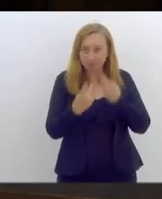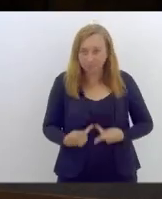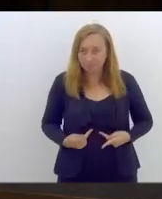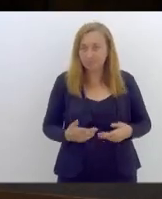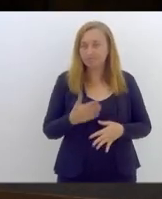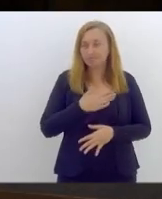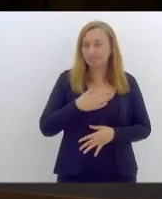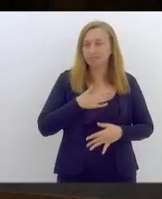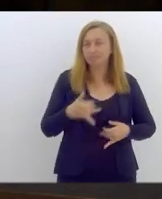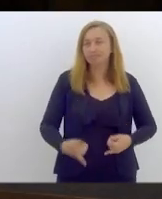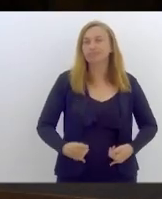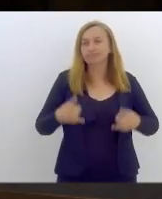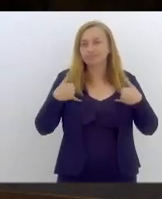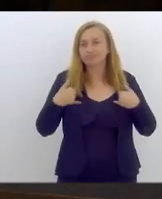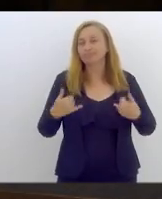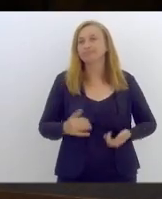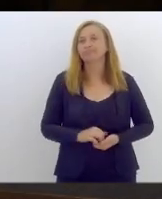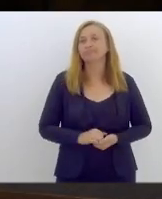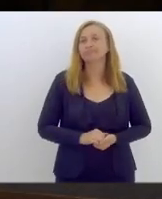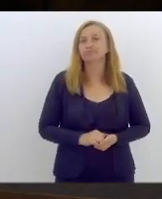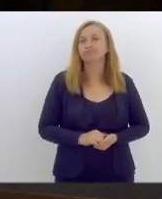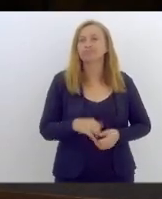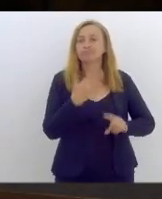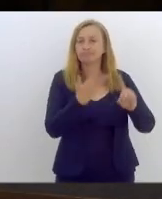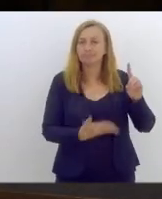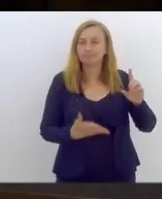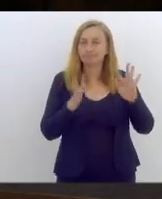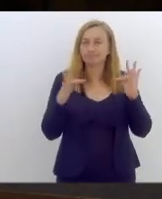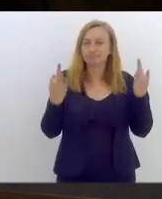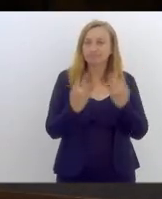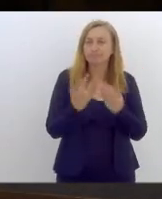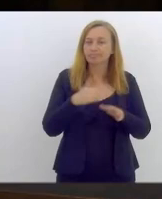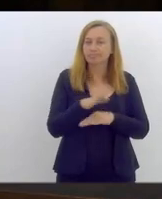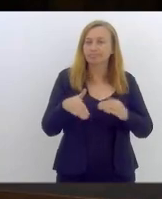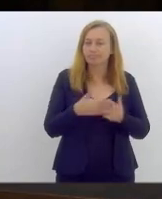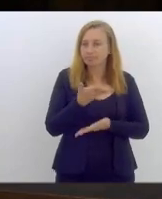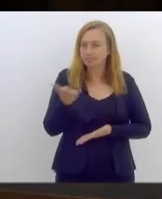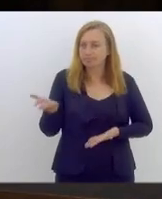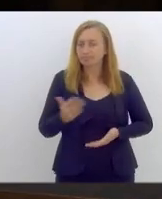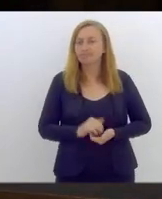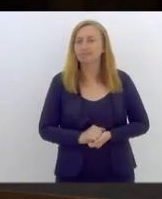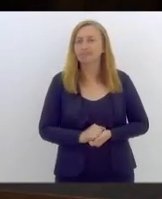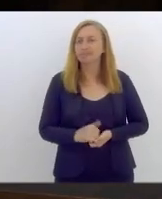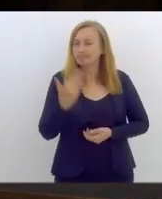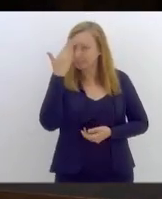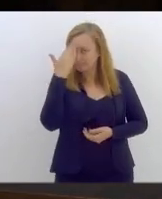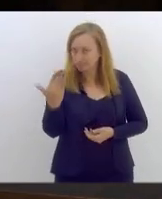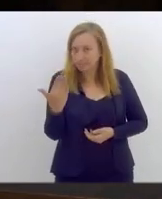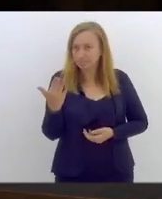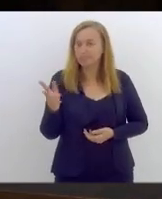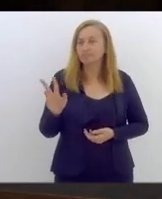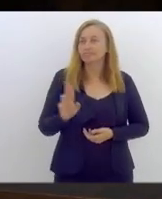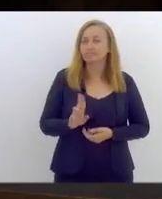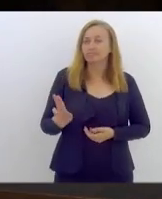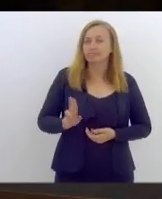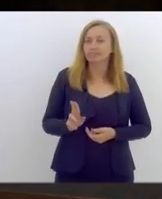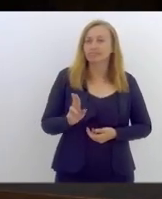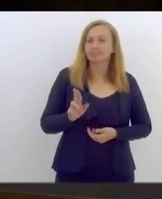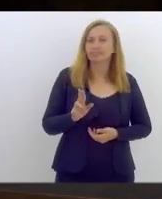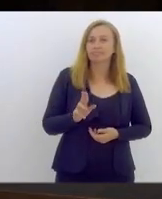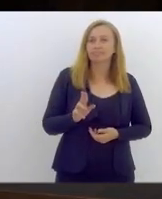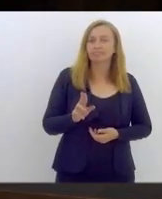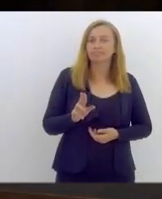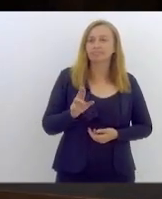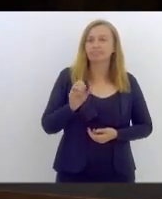Então, para mim, é uma honra homenagear essa família, a todas e todos, E agradecer, em nome da Anistia Internacional, mais uma vez,